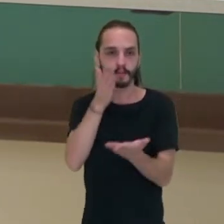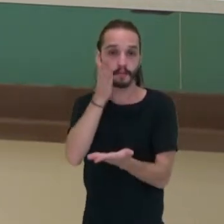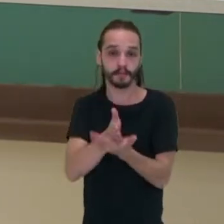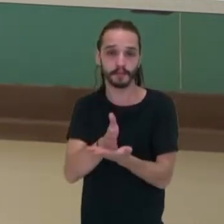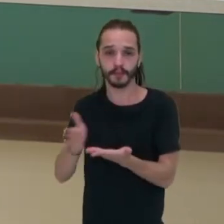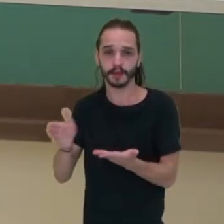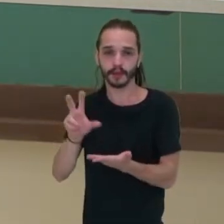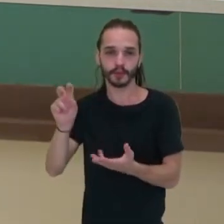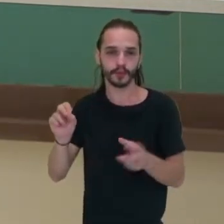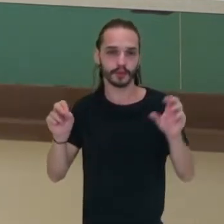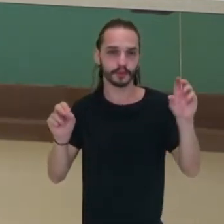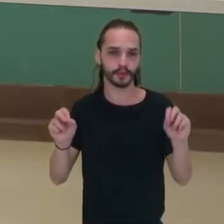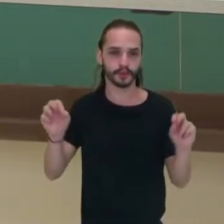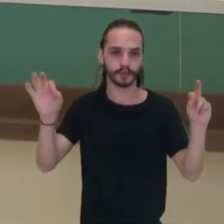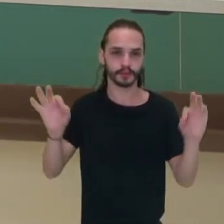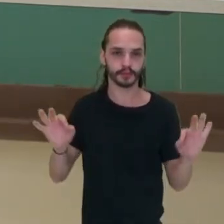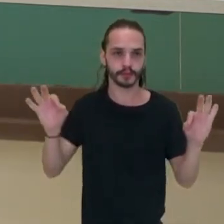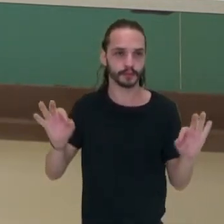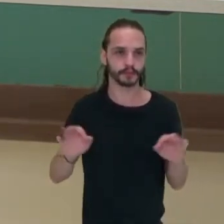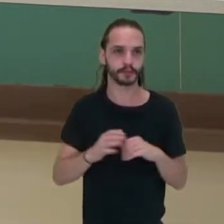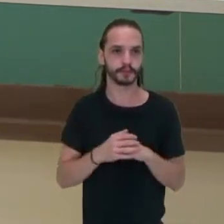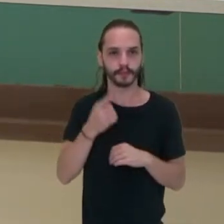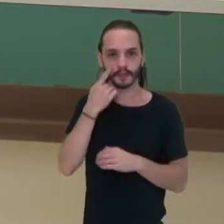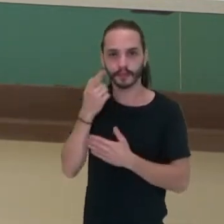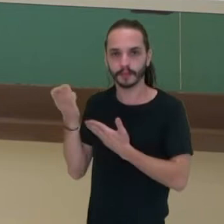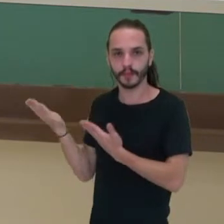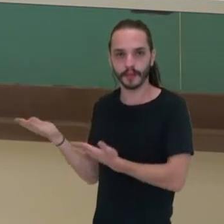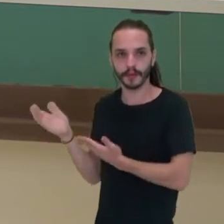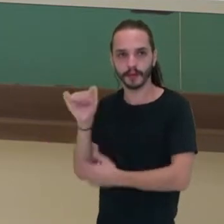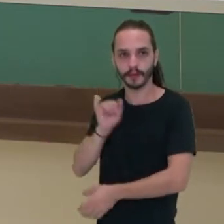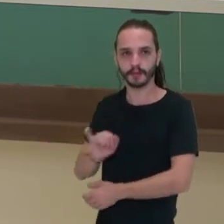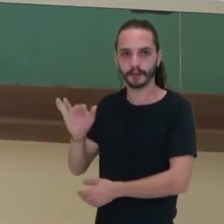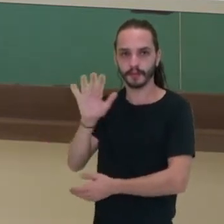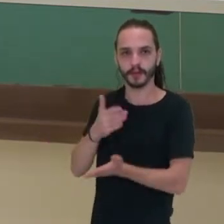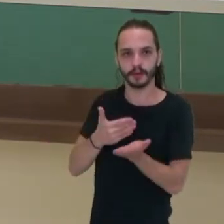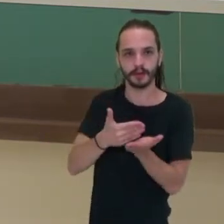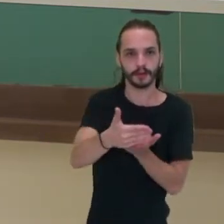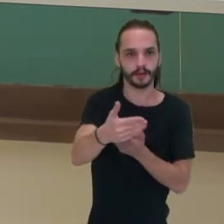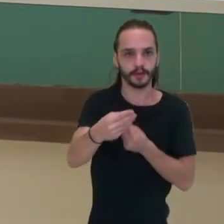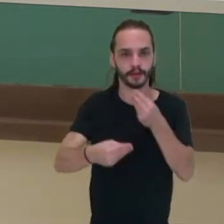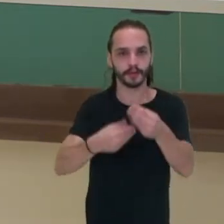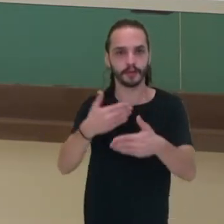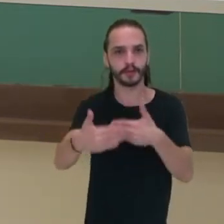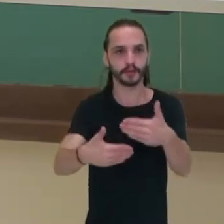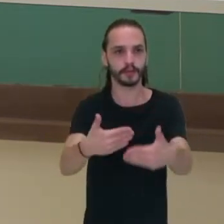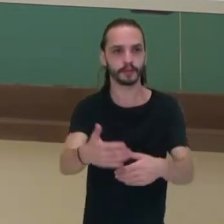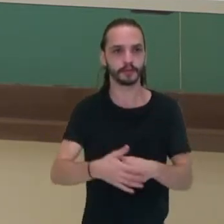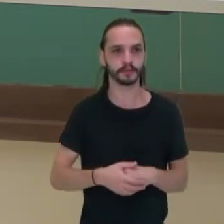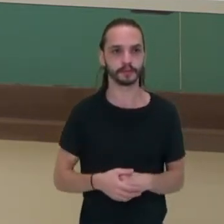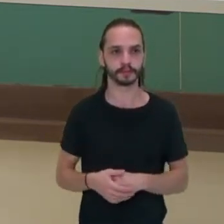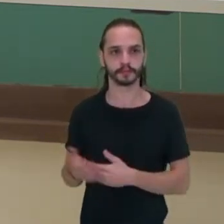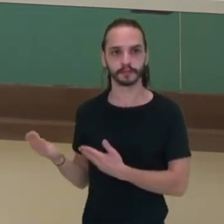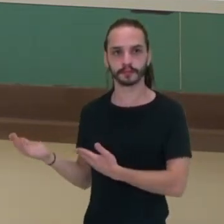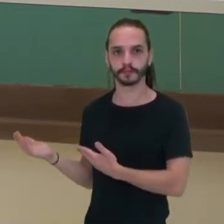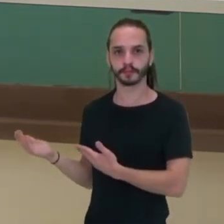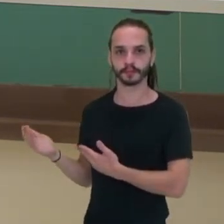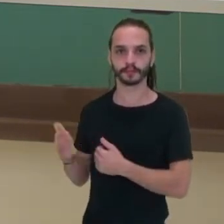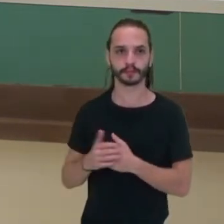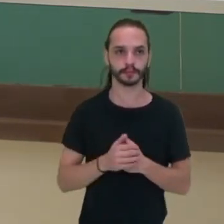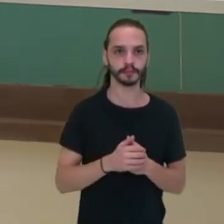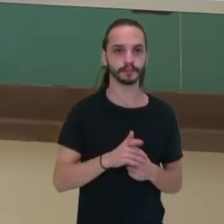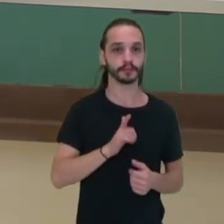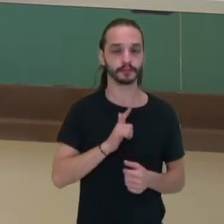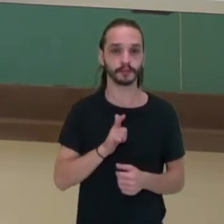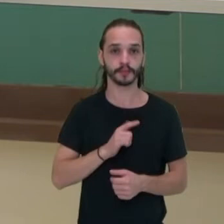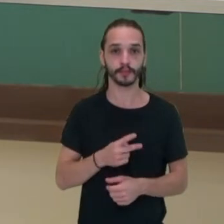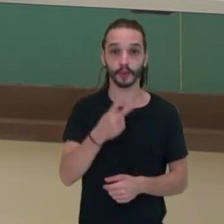o azinho. Então aqui um esqueminha mostrando as etapas, né? A prófase, metáfase, anáfase e telófase. Lembrando que são